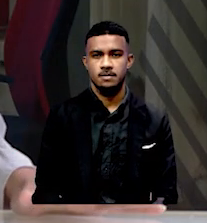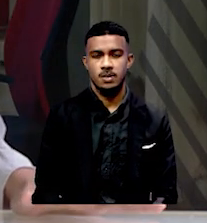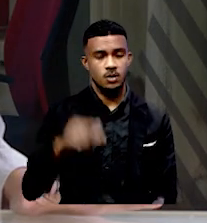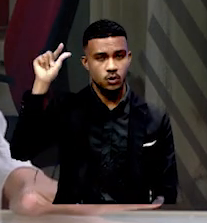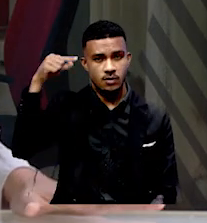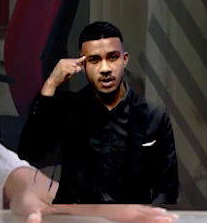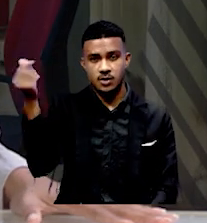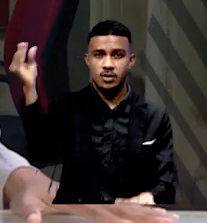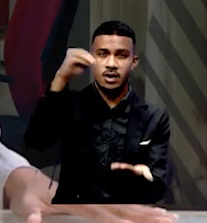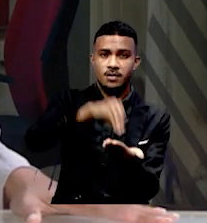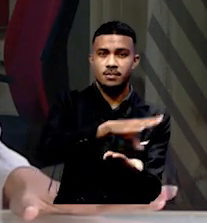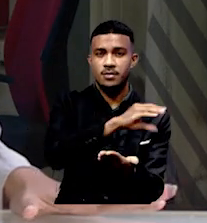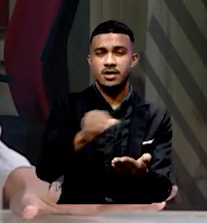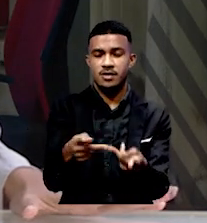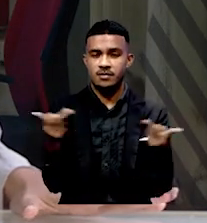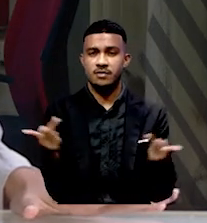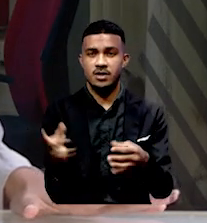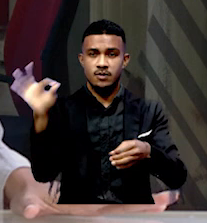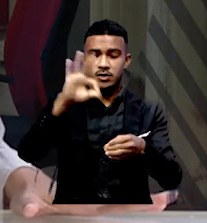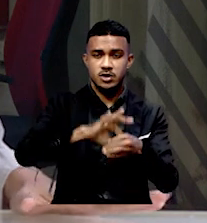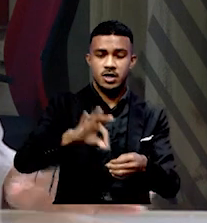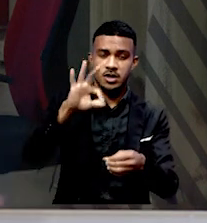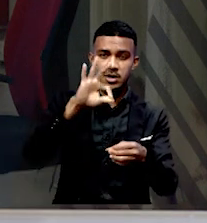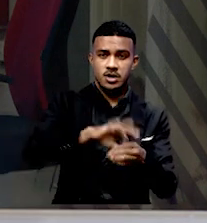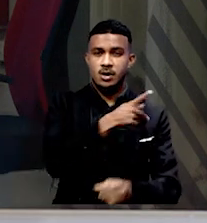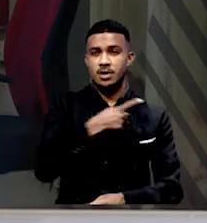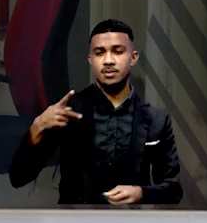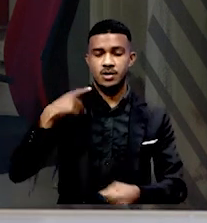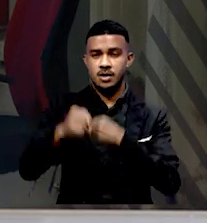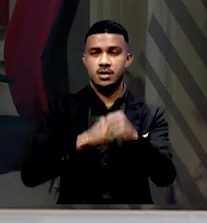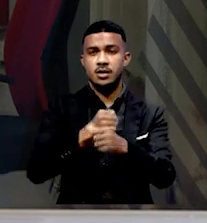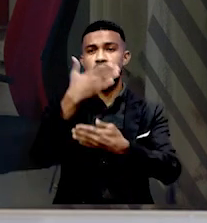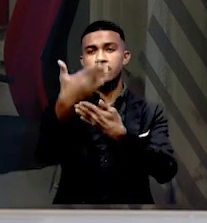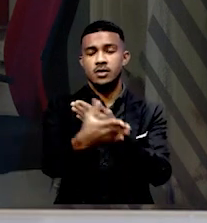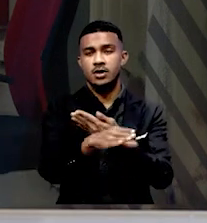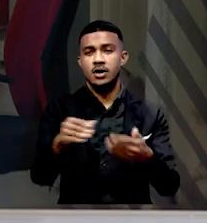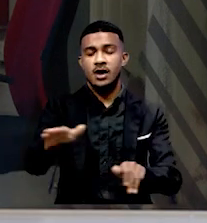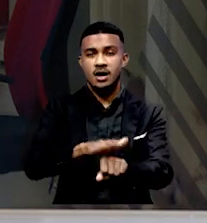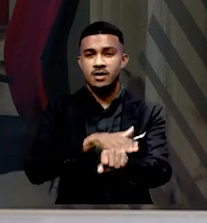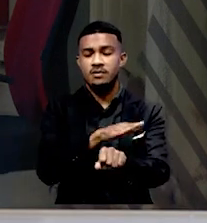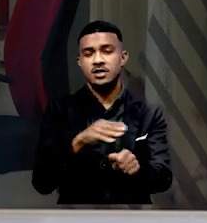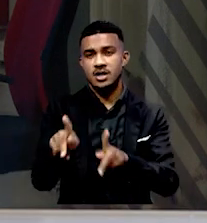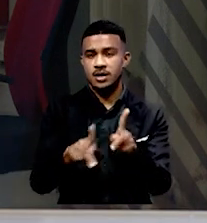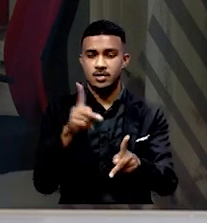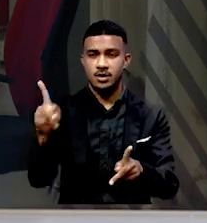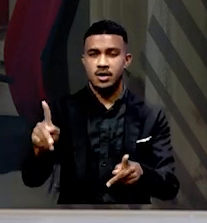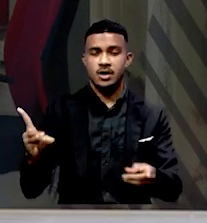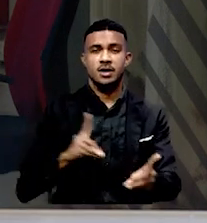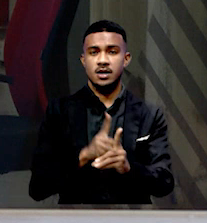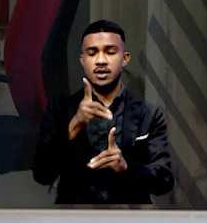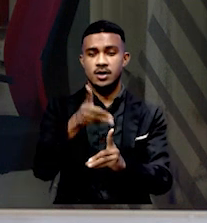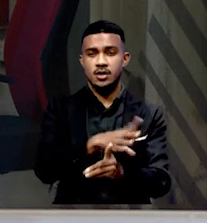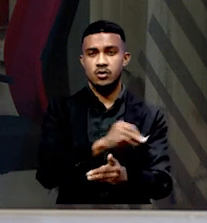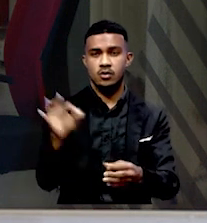Governo se aumenta centro de votação e eleição parlamentar de Nanhuen, onde é fácil eleitor sir ato exerce sirenha direito voto.